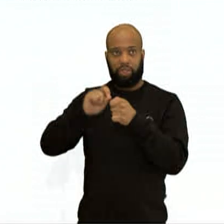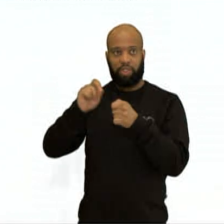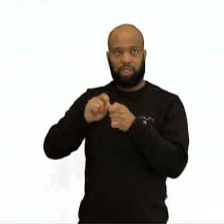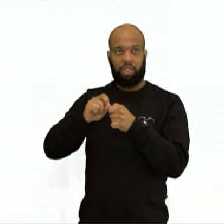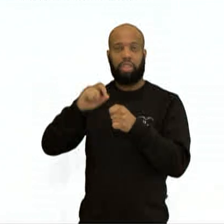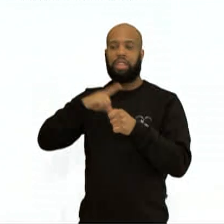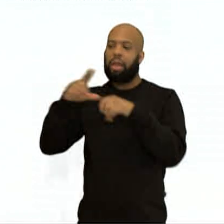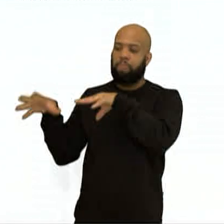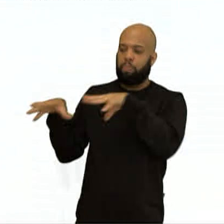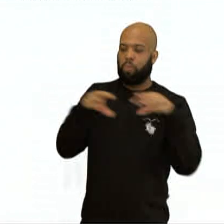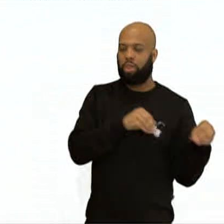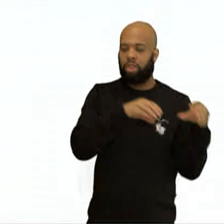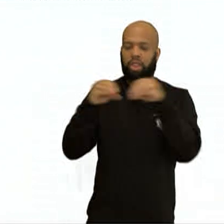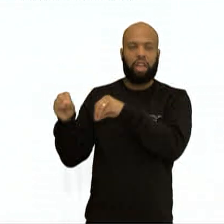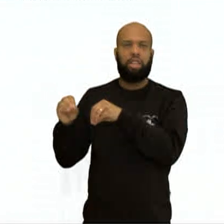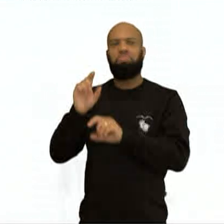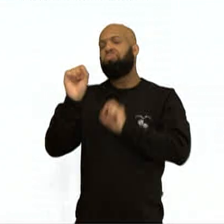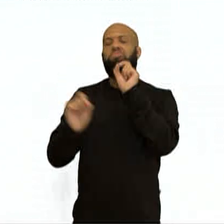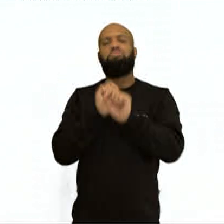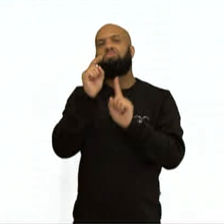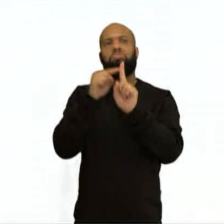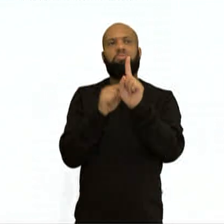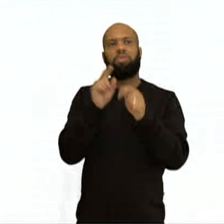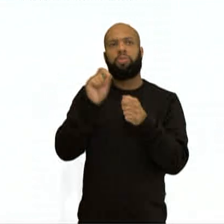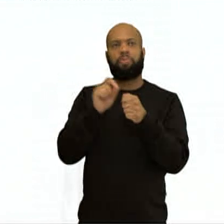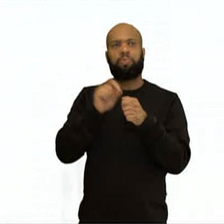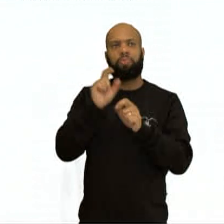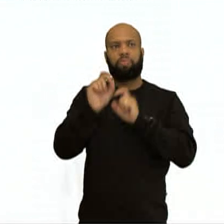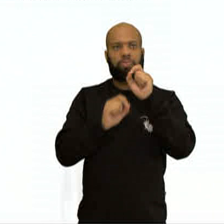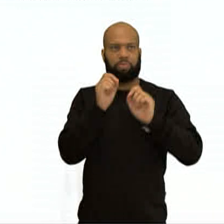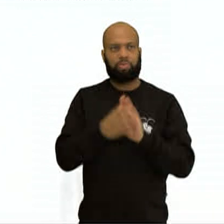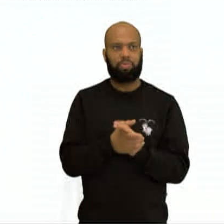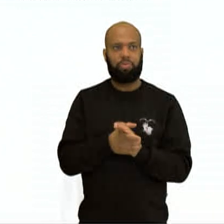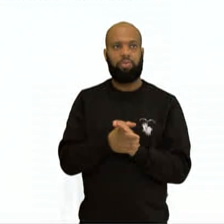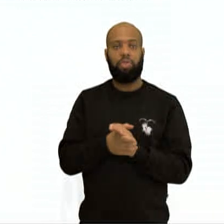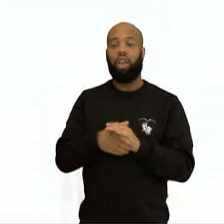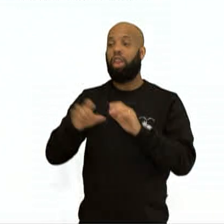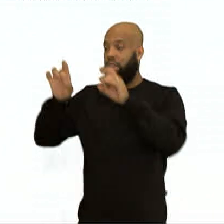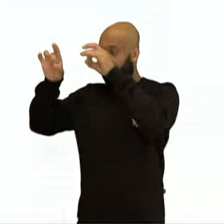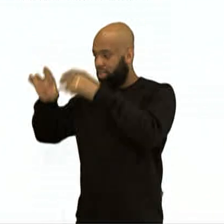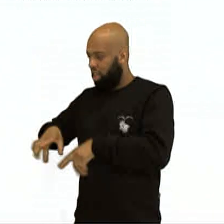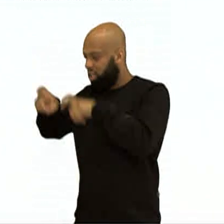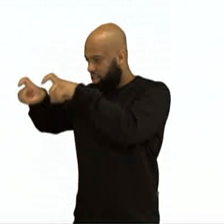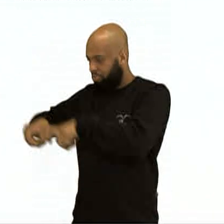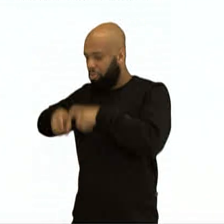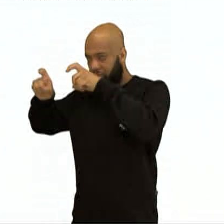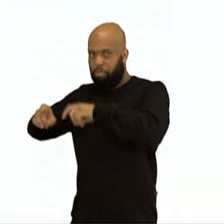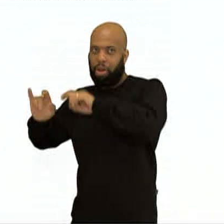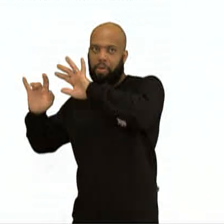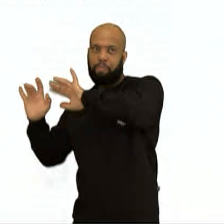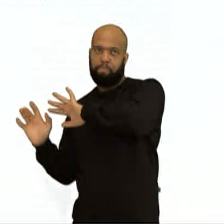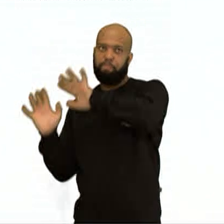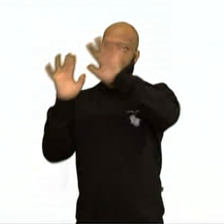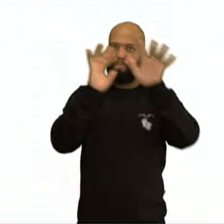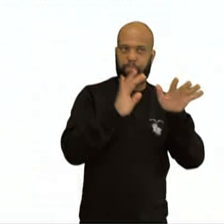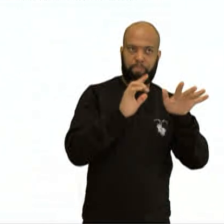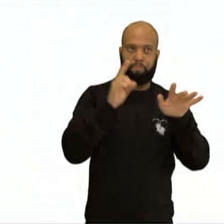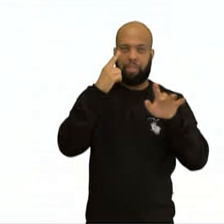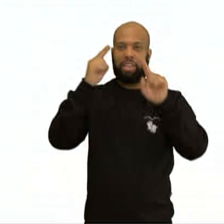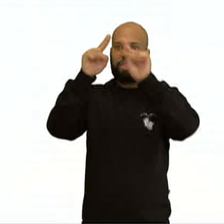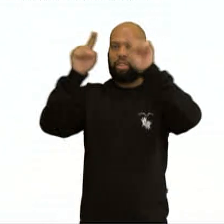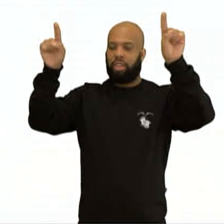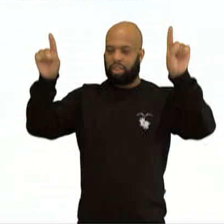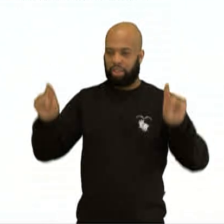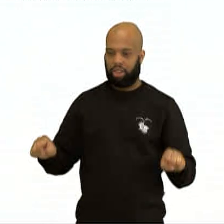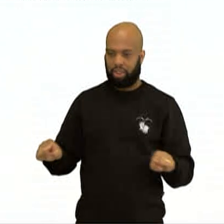migração. Que tipo de migração nós identificamos ali na imagem? O êxodo rural. Ele está saindo do campo para morar na